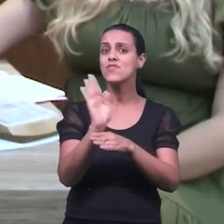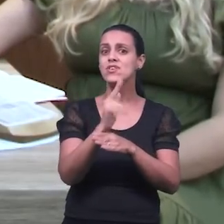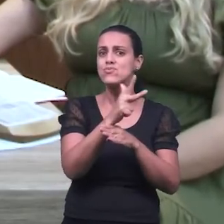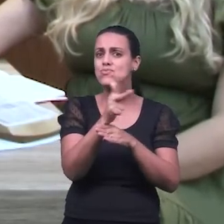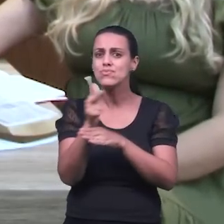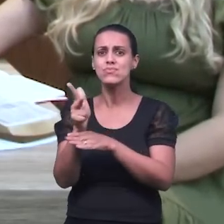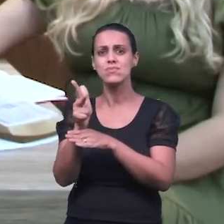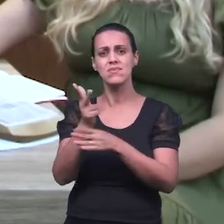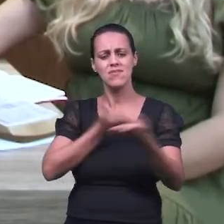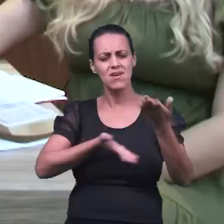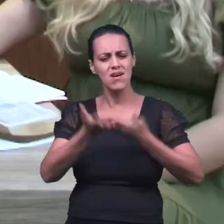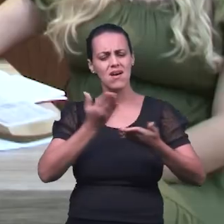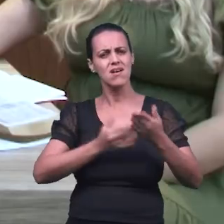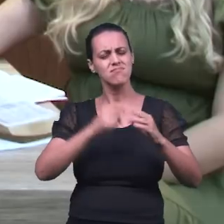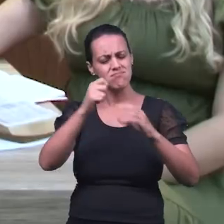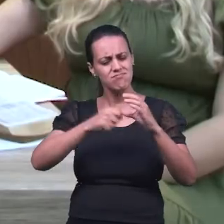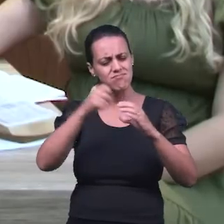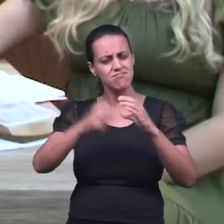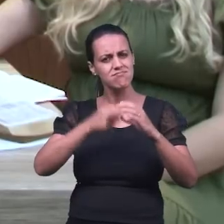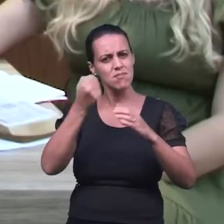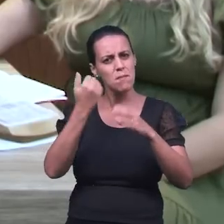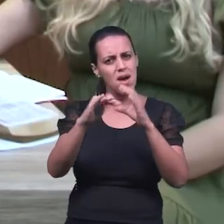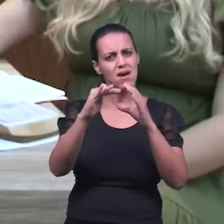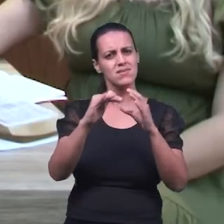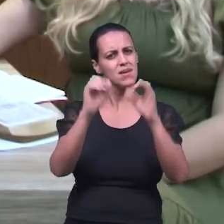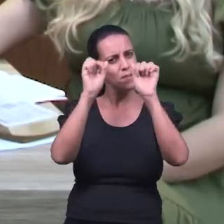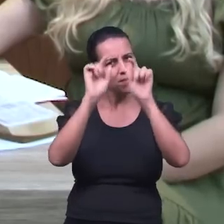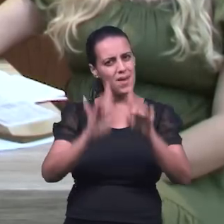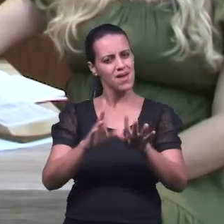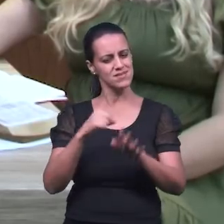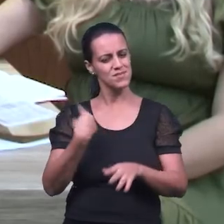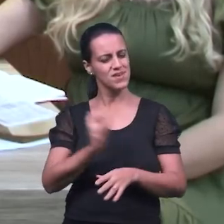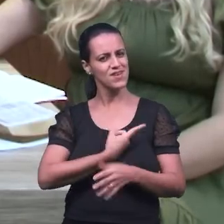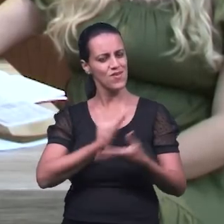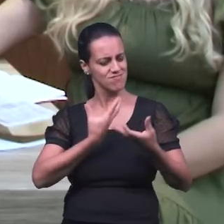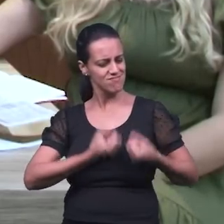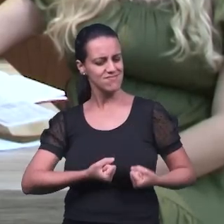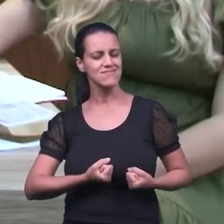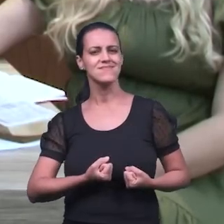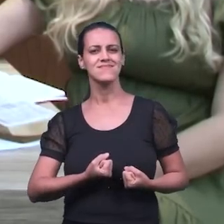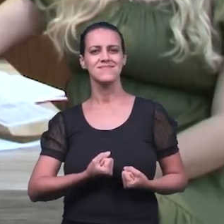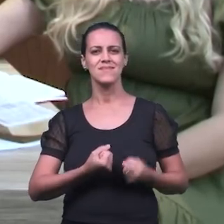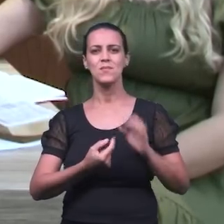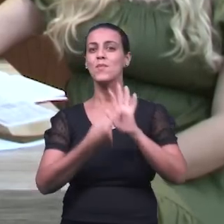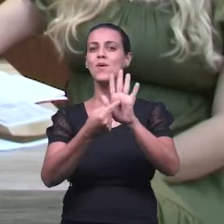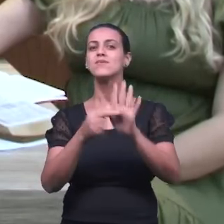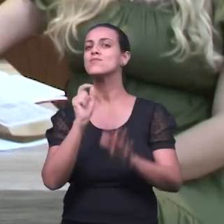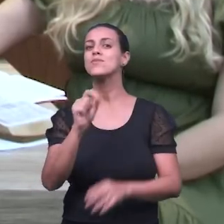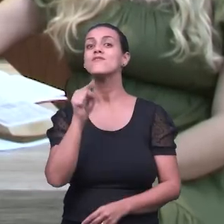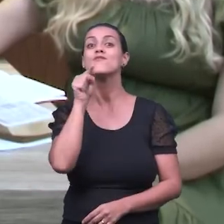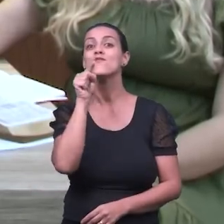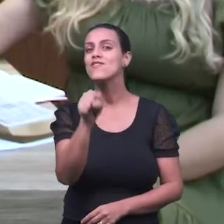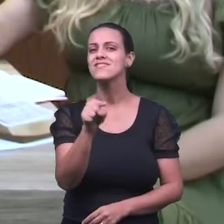vídeos, participe, grave um vídeo, mande, será uma bênção para nós aqui poder transmitir também aquilo